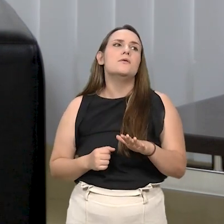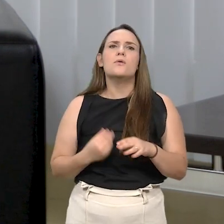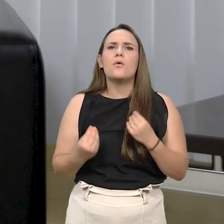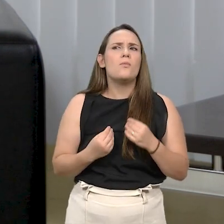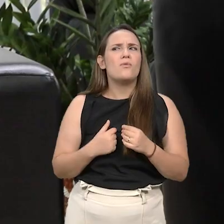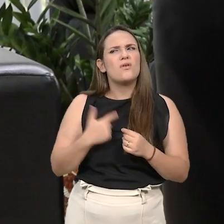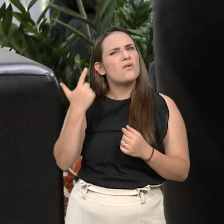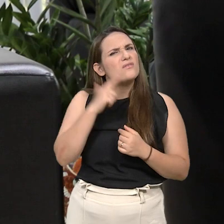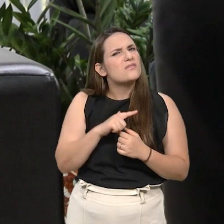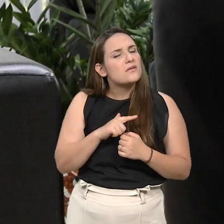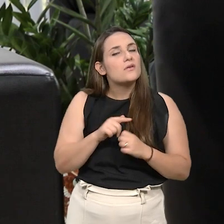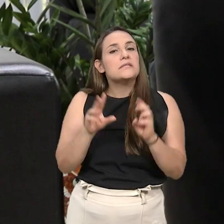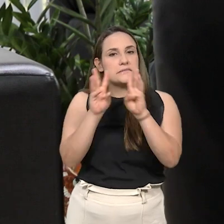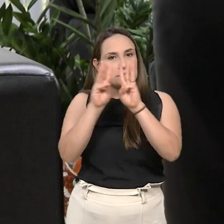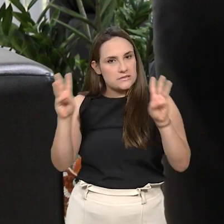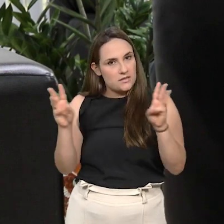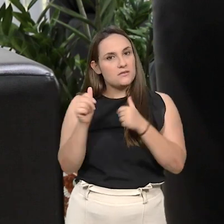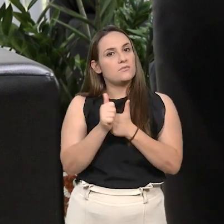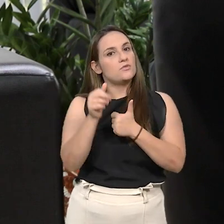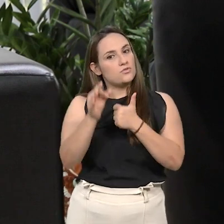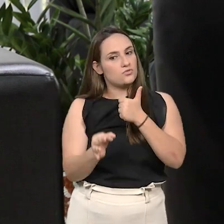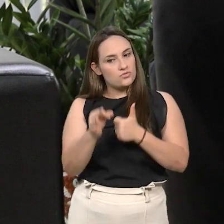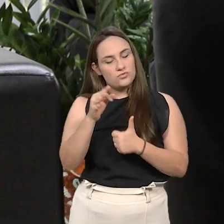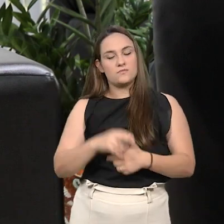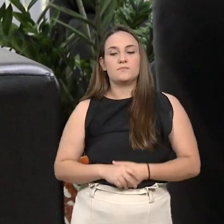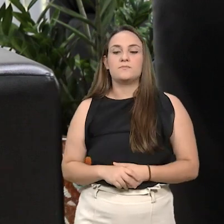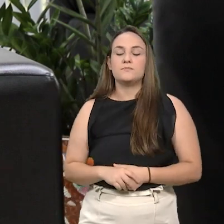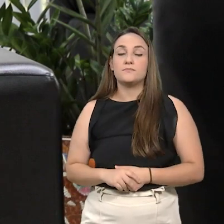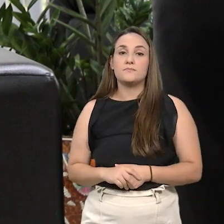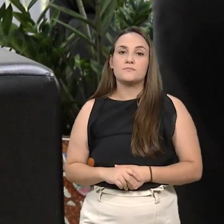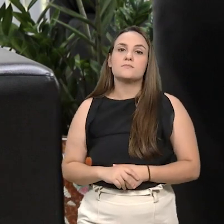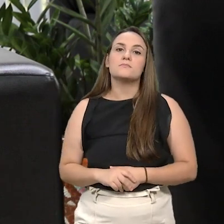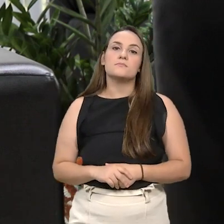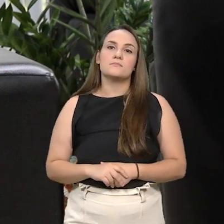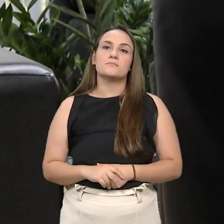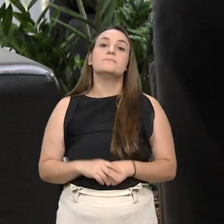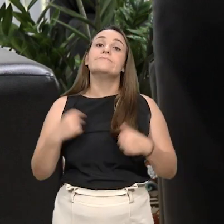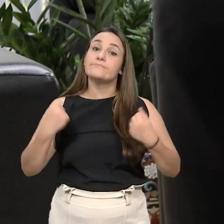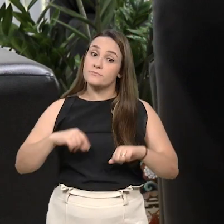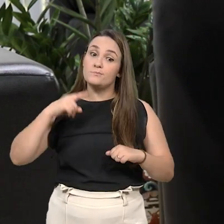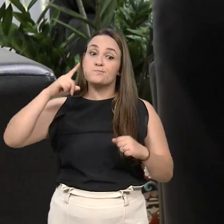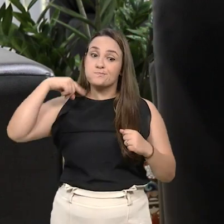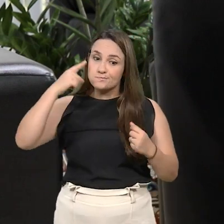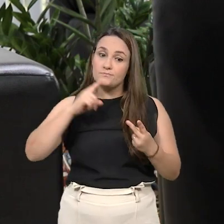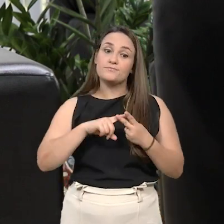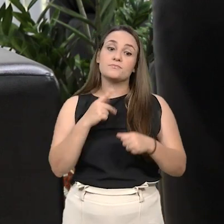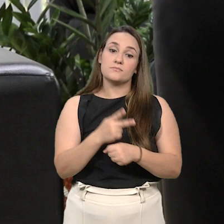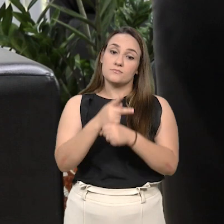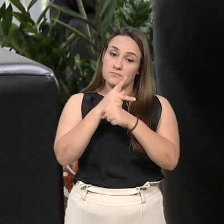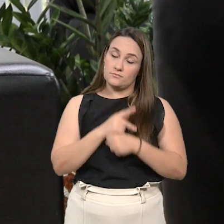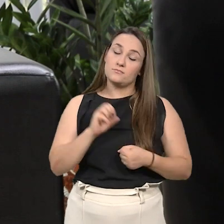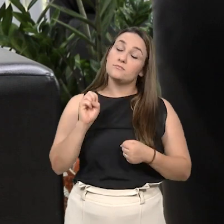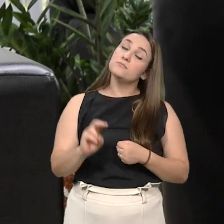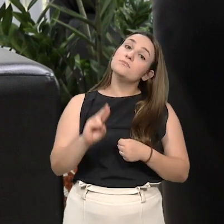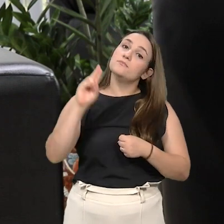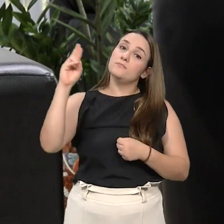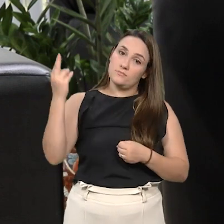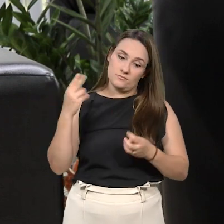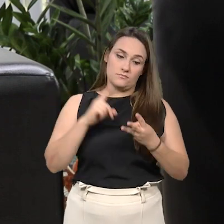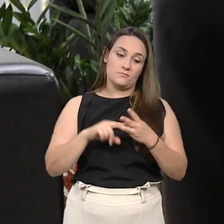que eu acesso o CPE Atende? Pelo site do Tribunal de Justiça, a pessoa vai entrar, tem que ser advogado, promotor